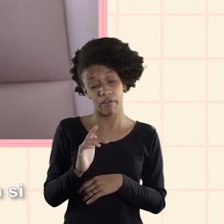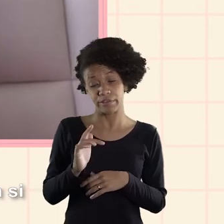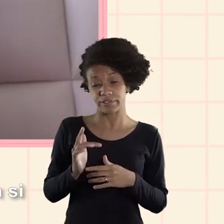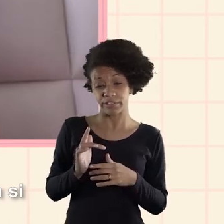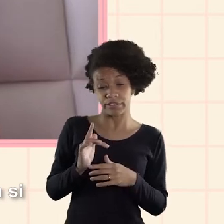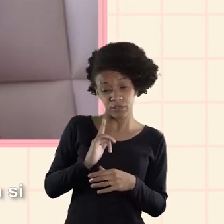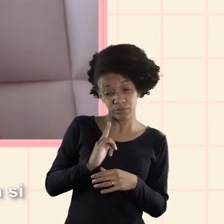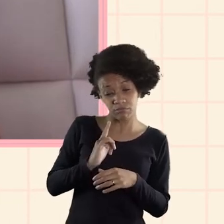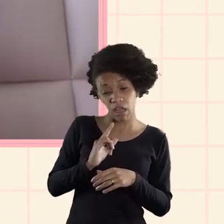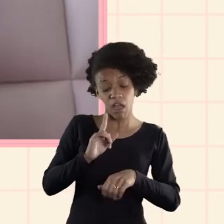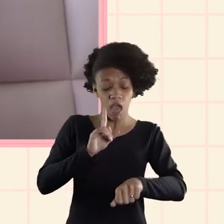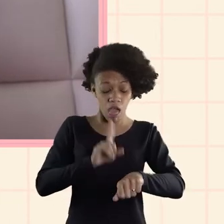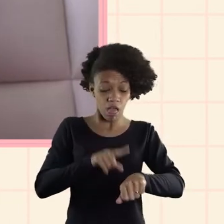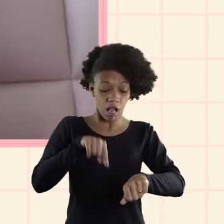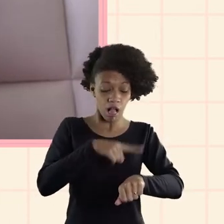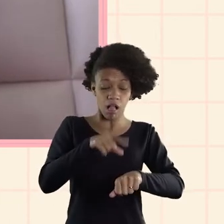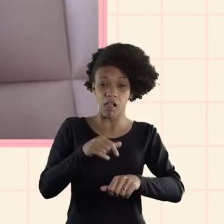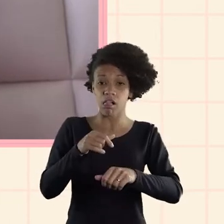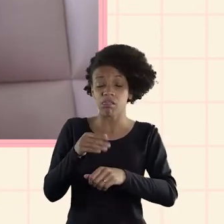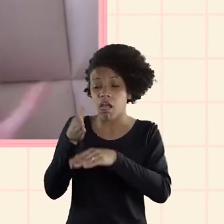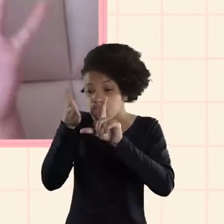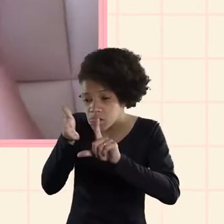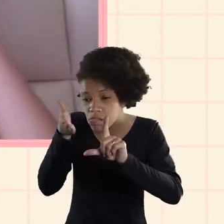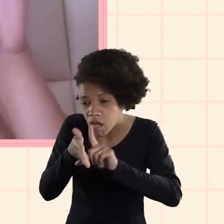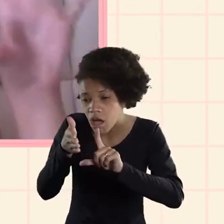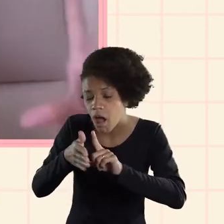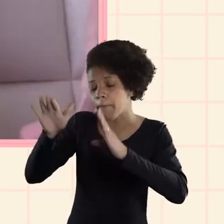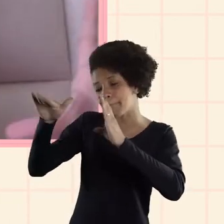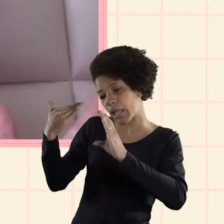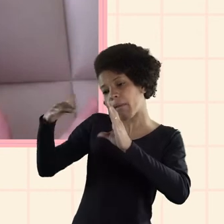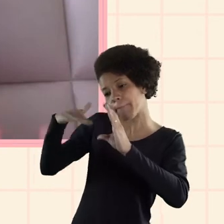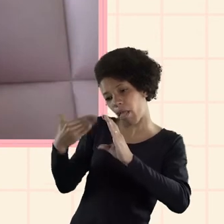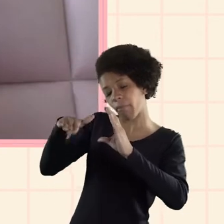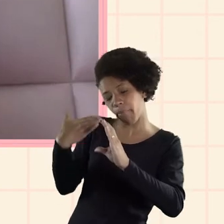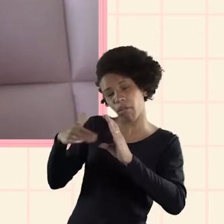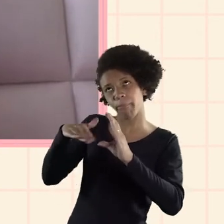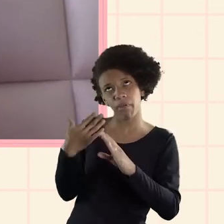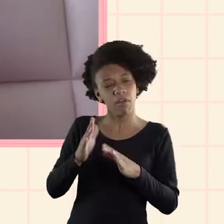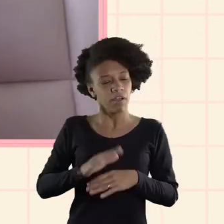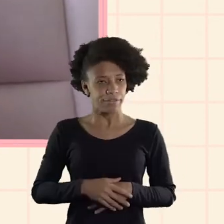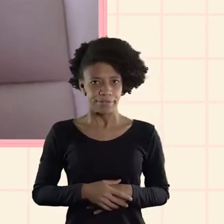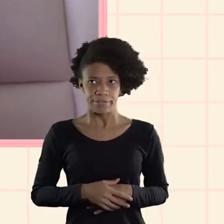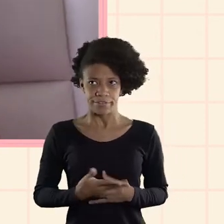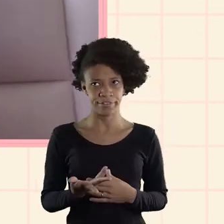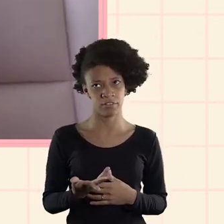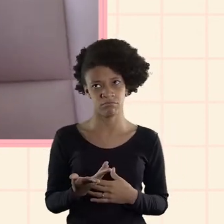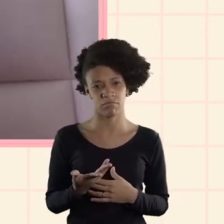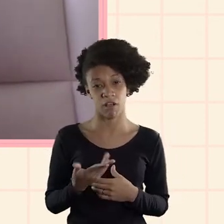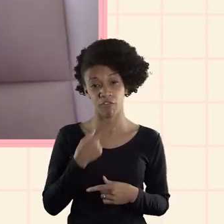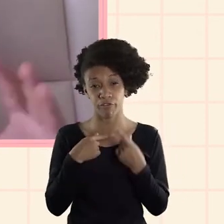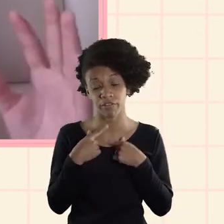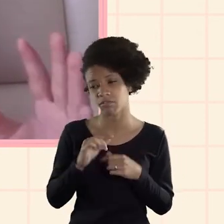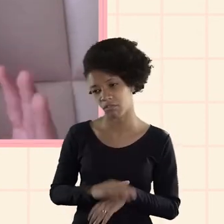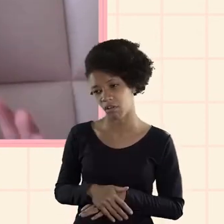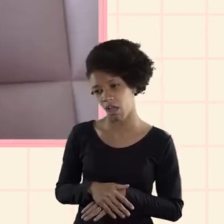amigas minhas, enfim, acham que eu estou online o tempo todinho. Assim, só pim, pim, pim, pim, o